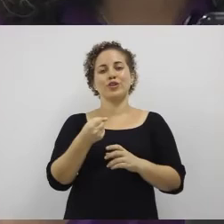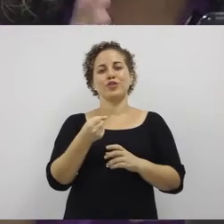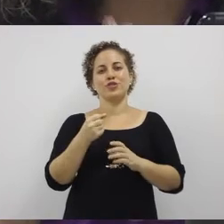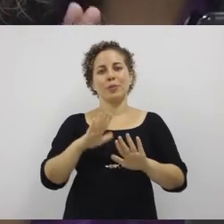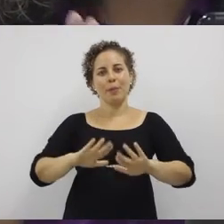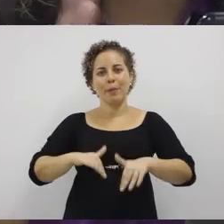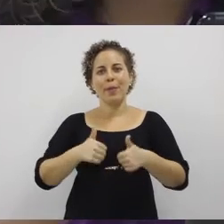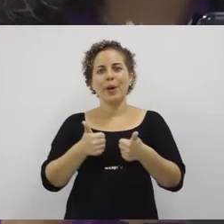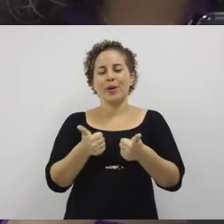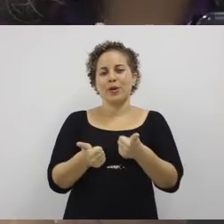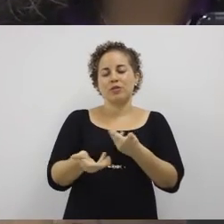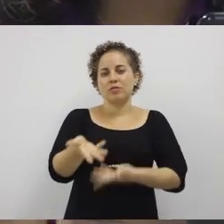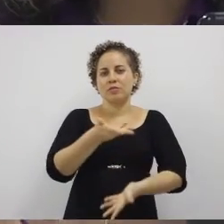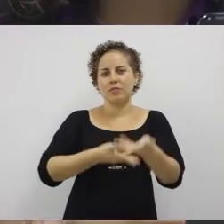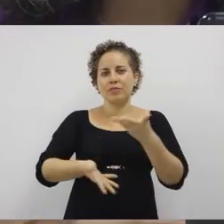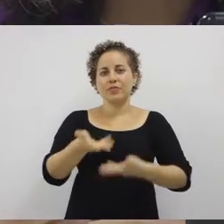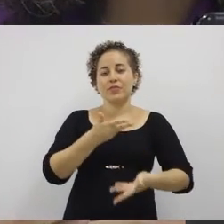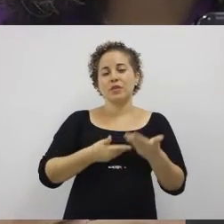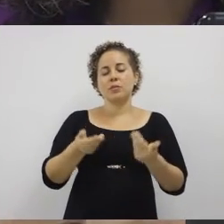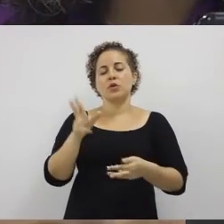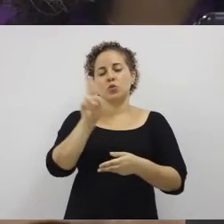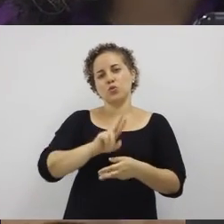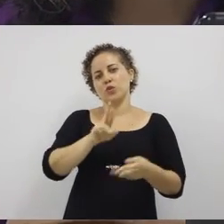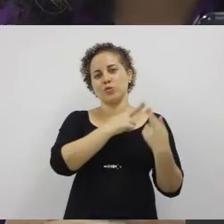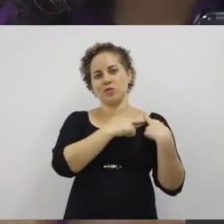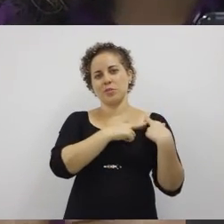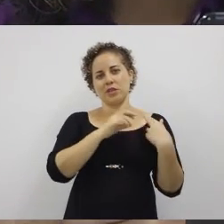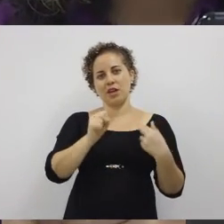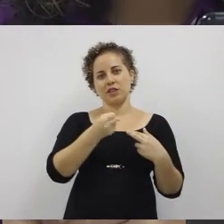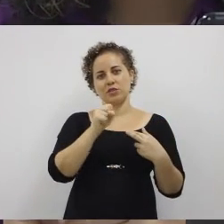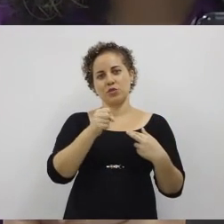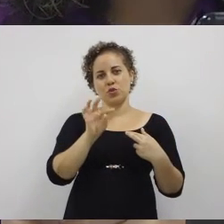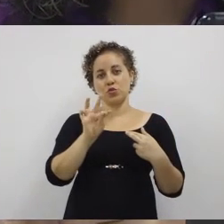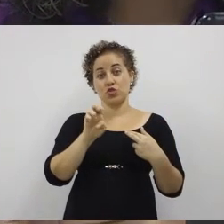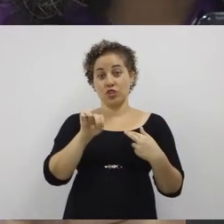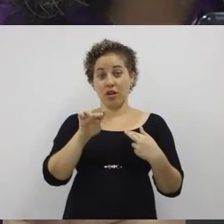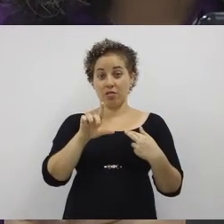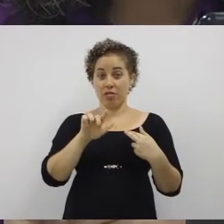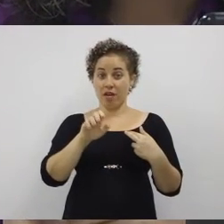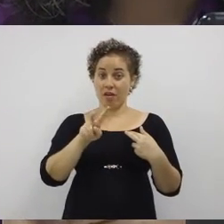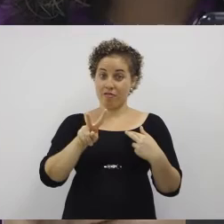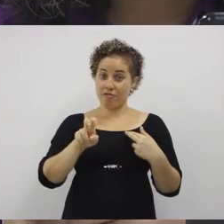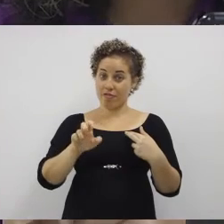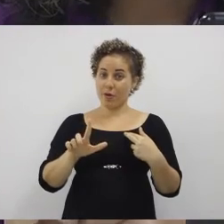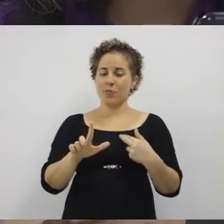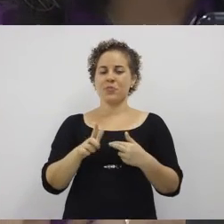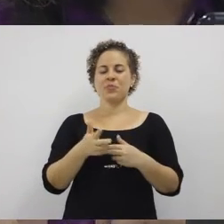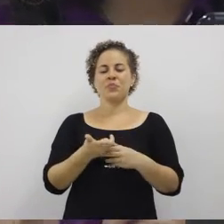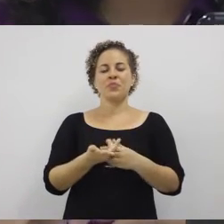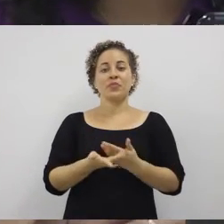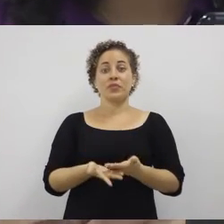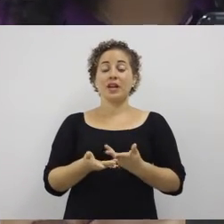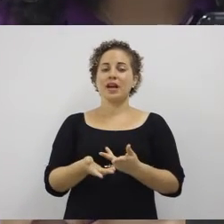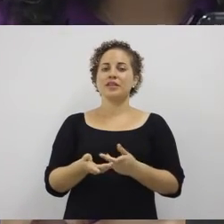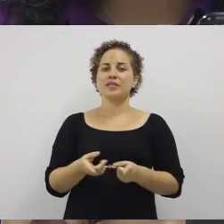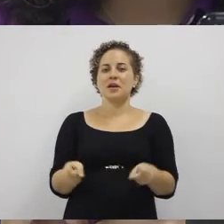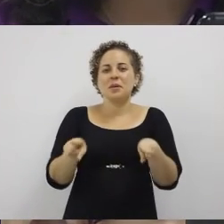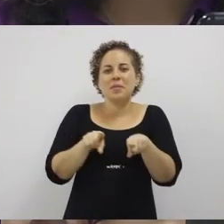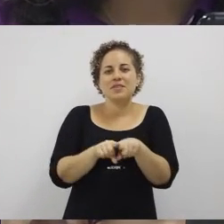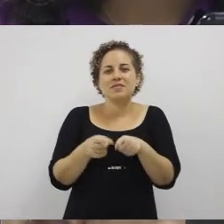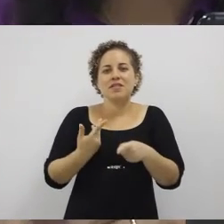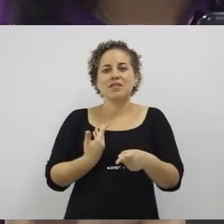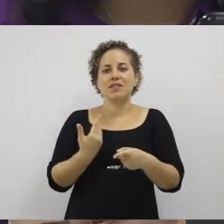um relacionamento sustentável com eles. Vamos lá, os fatores críticos para o sucesso da parceria. Compromisso da